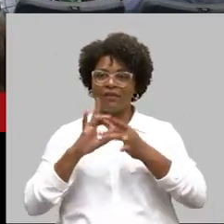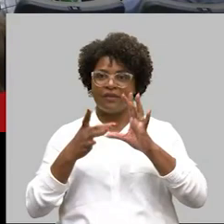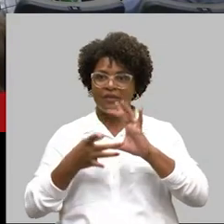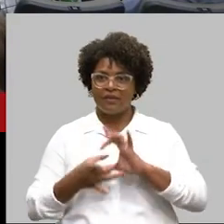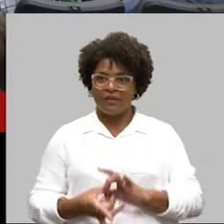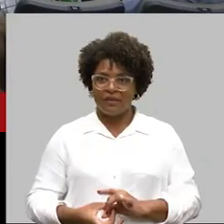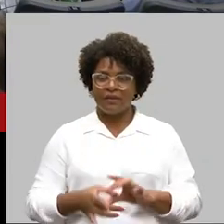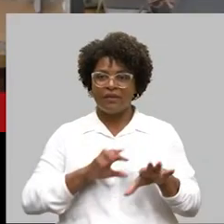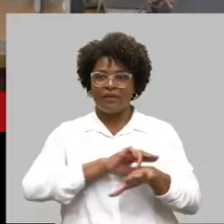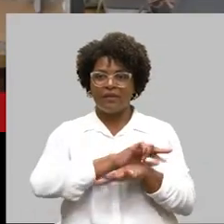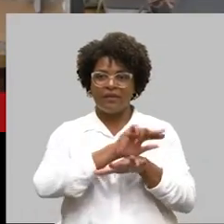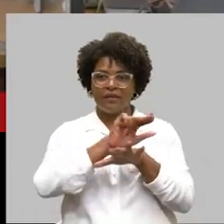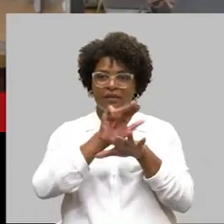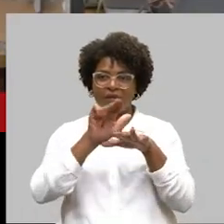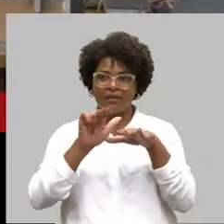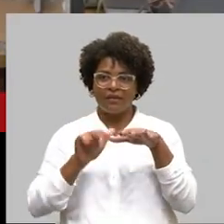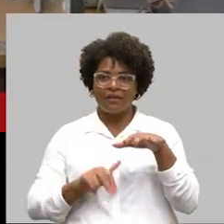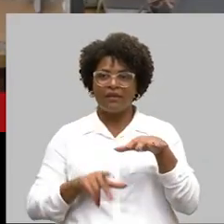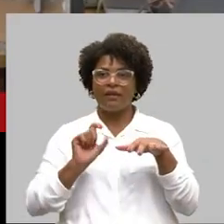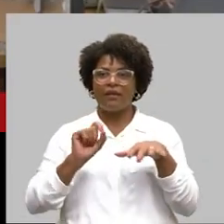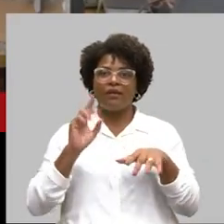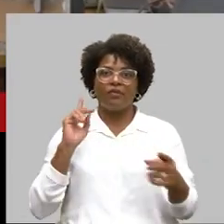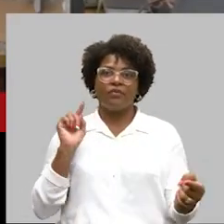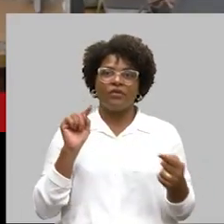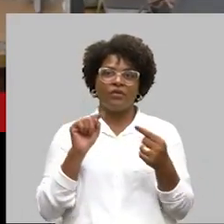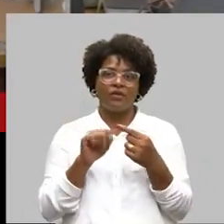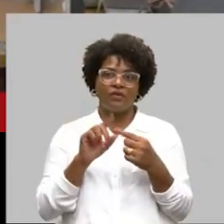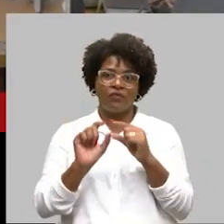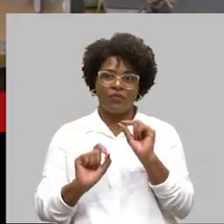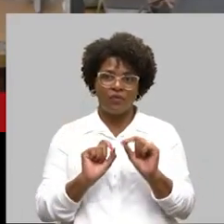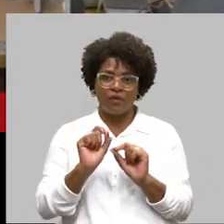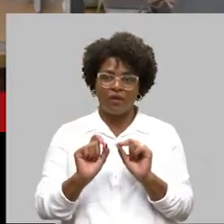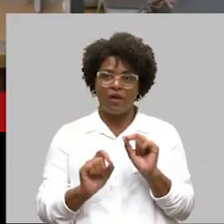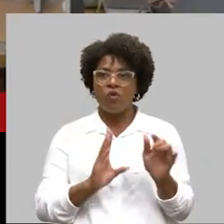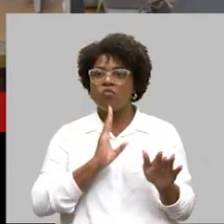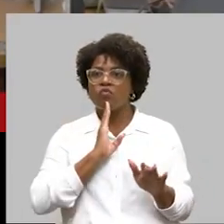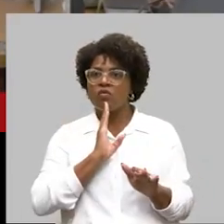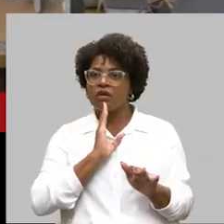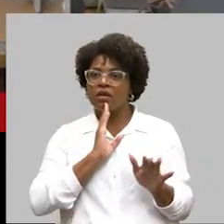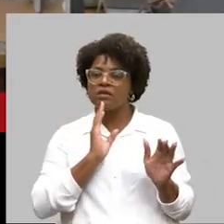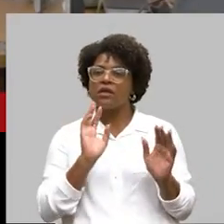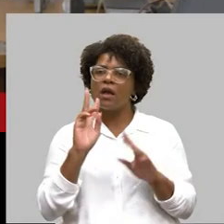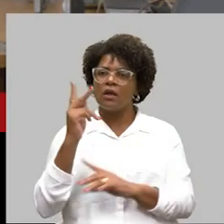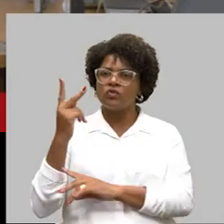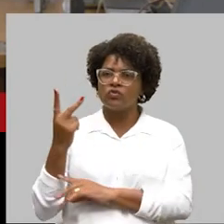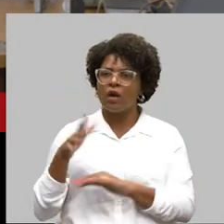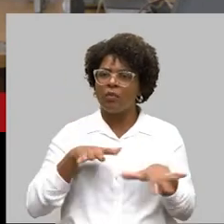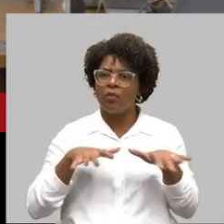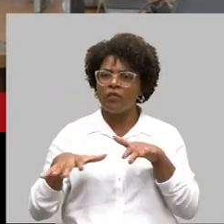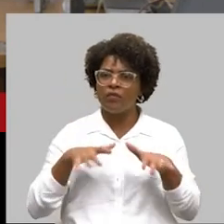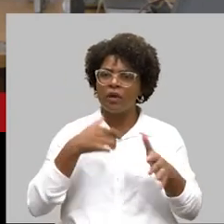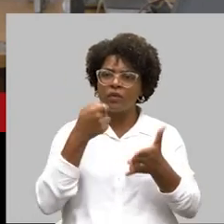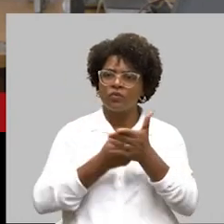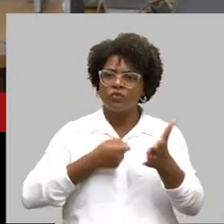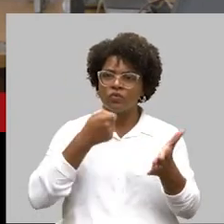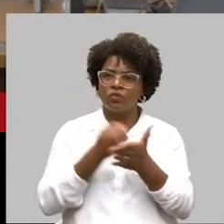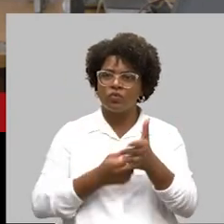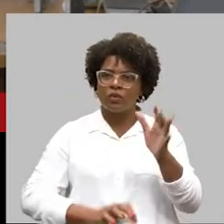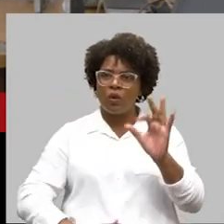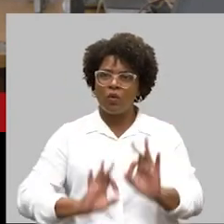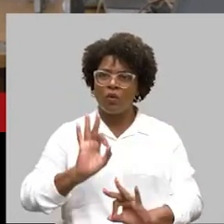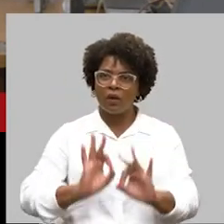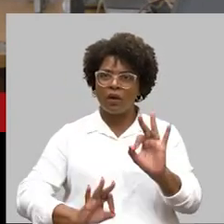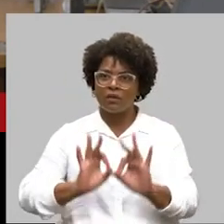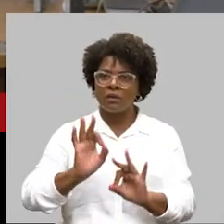diversidade que tem como objetivo conhecer a história dos movimentos de luta organização e